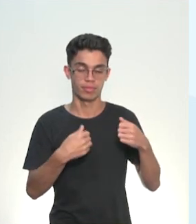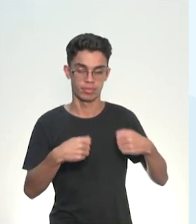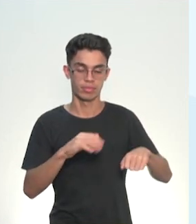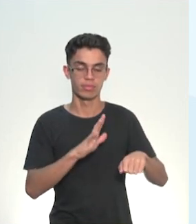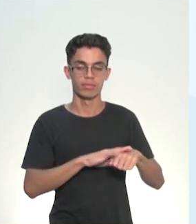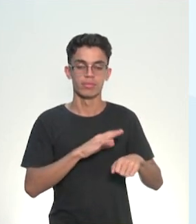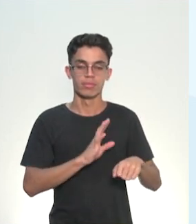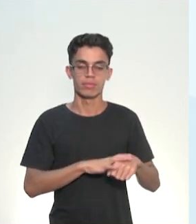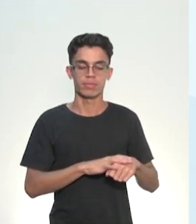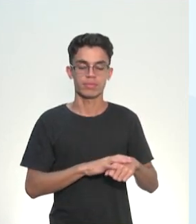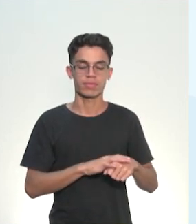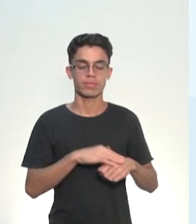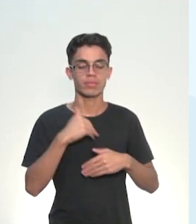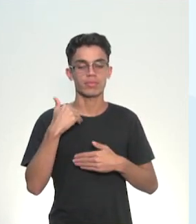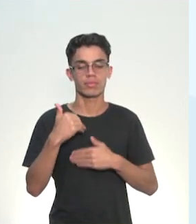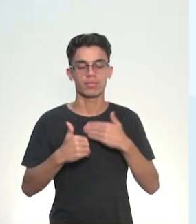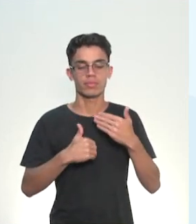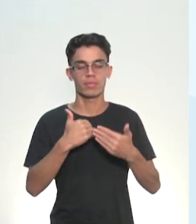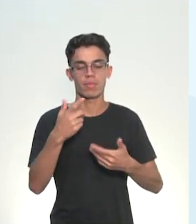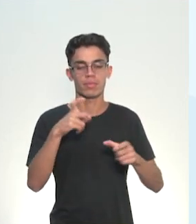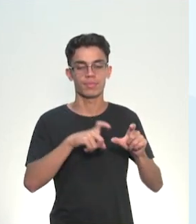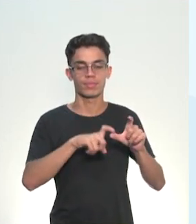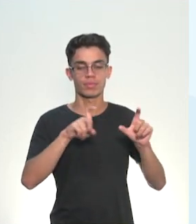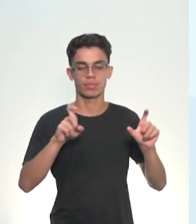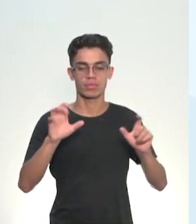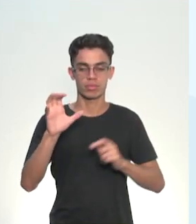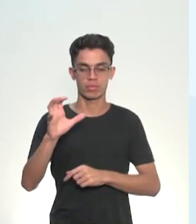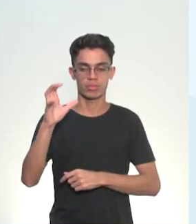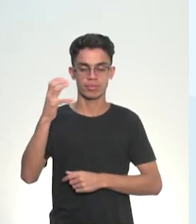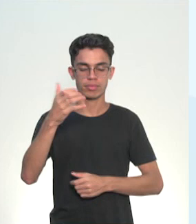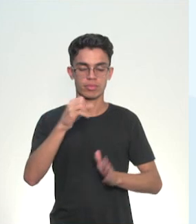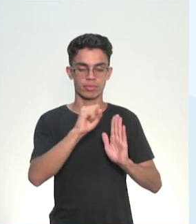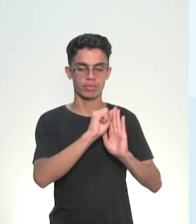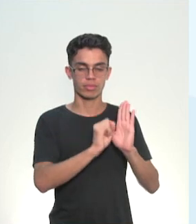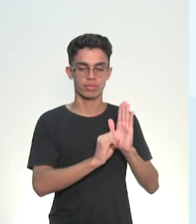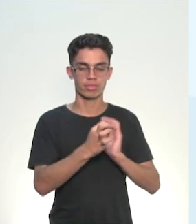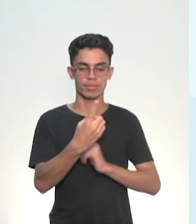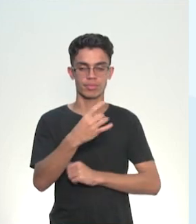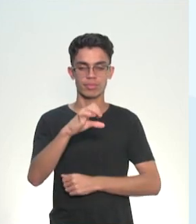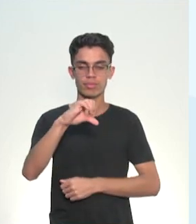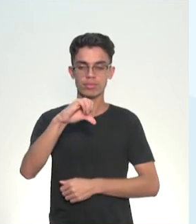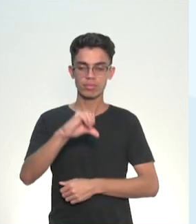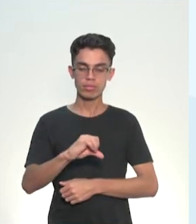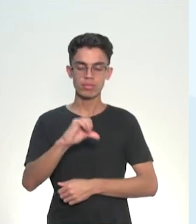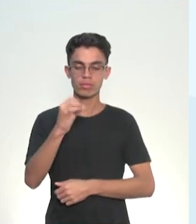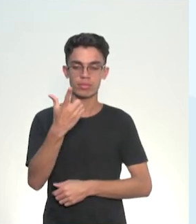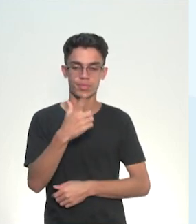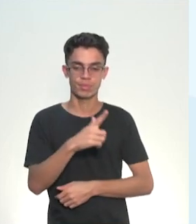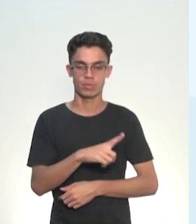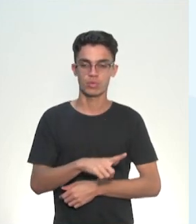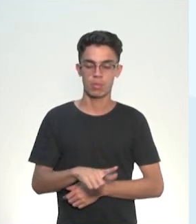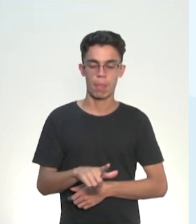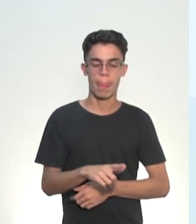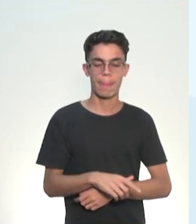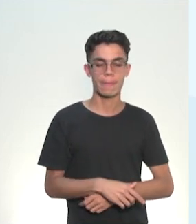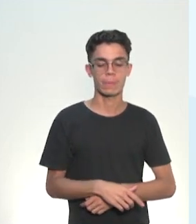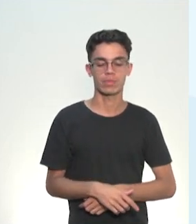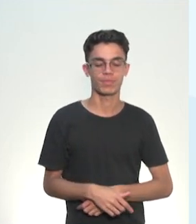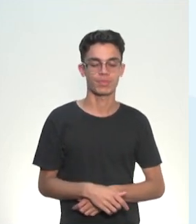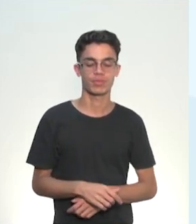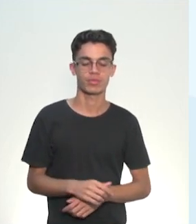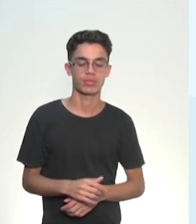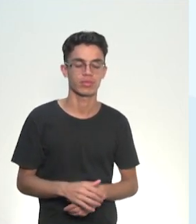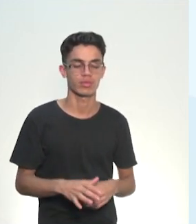E aí os processos de independência que foram acontecendo aí no século XIX, né, de novo, né, a questão das